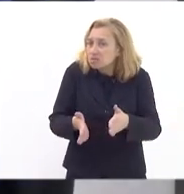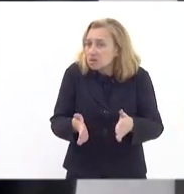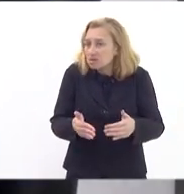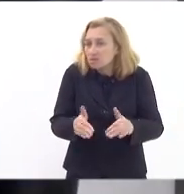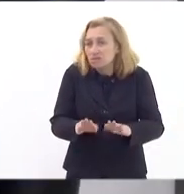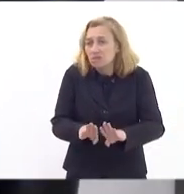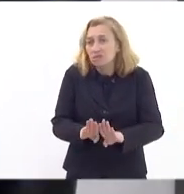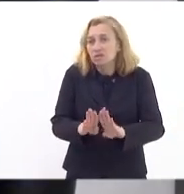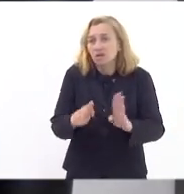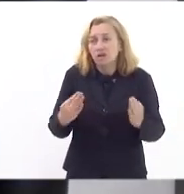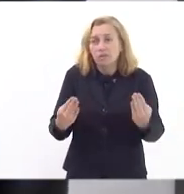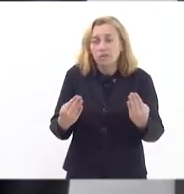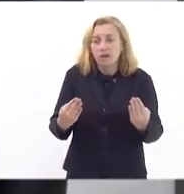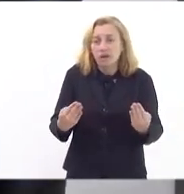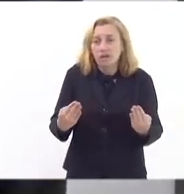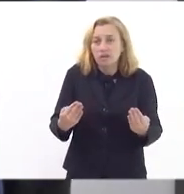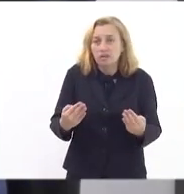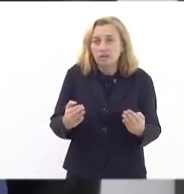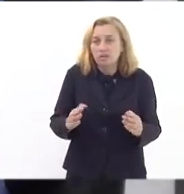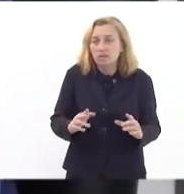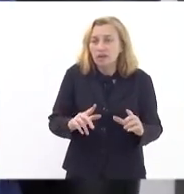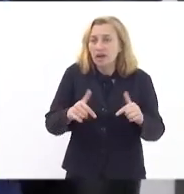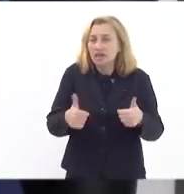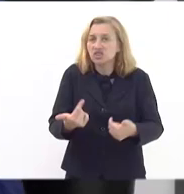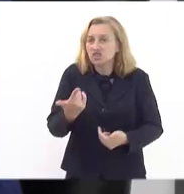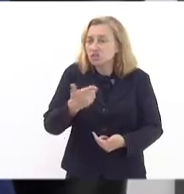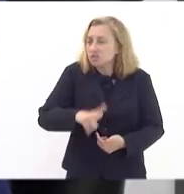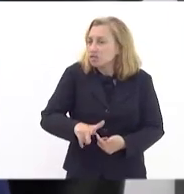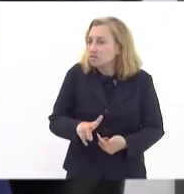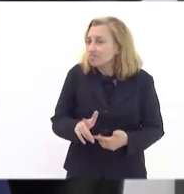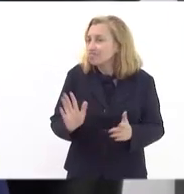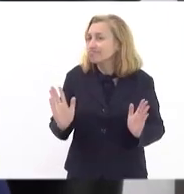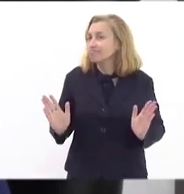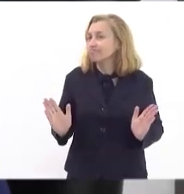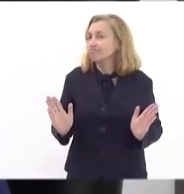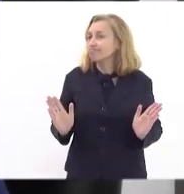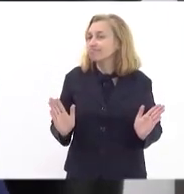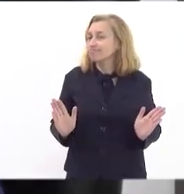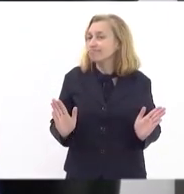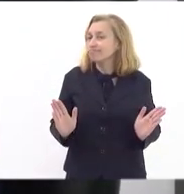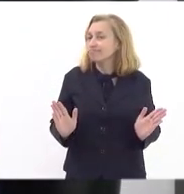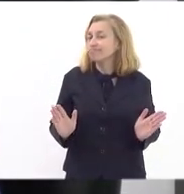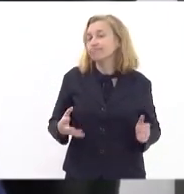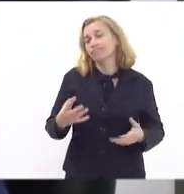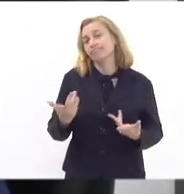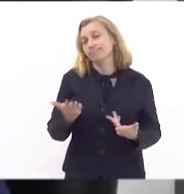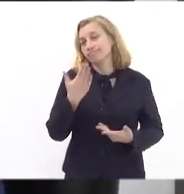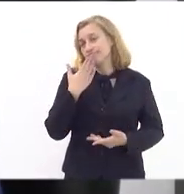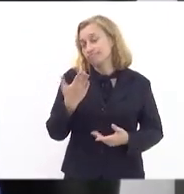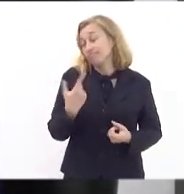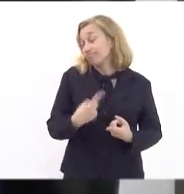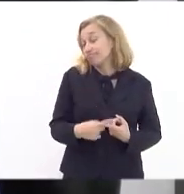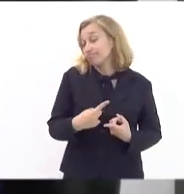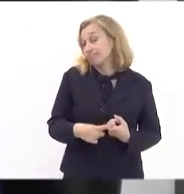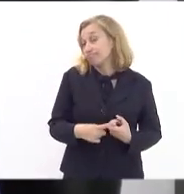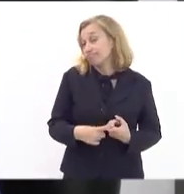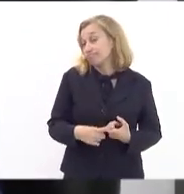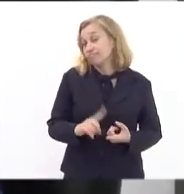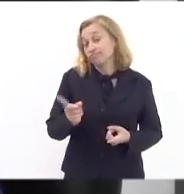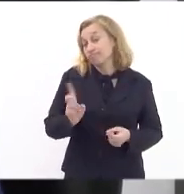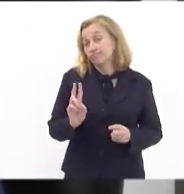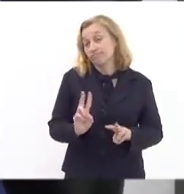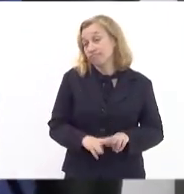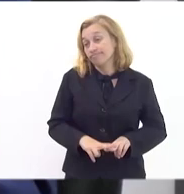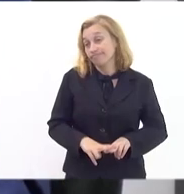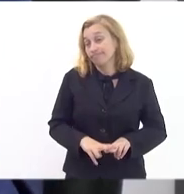pela Unidade exatamente para se fazer outras ações desse tipo porque realmente